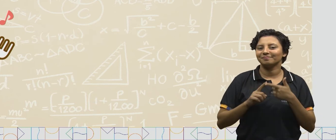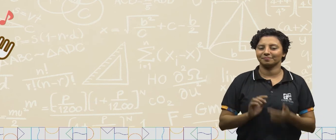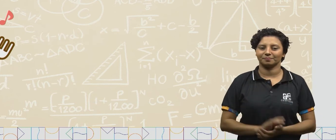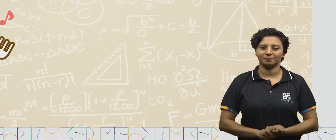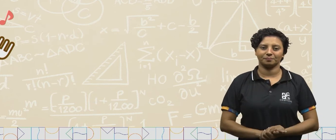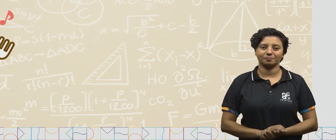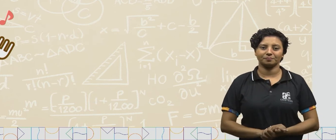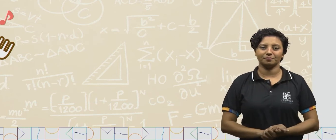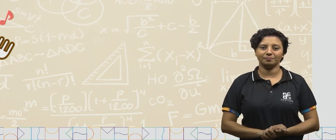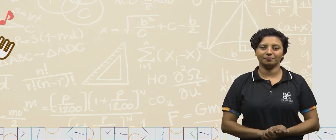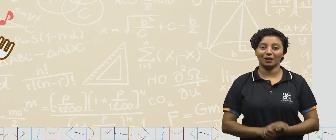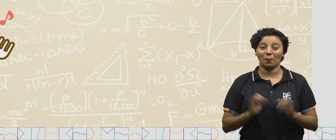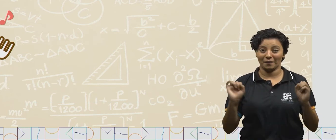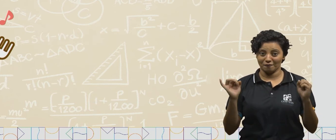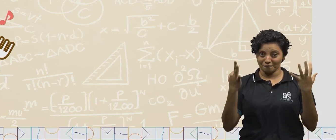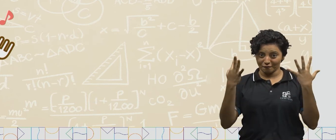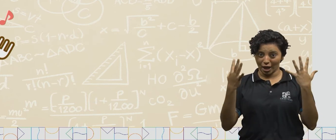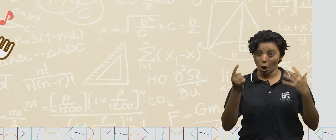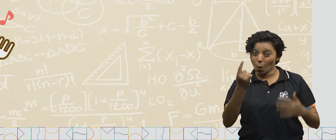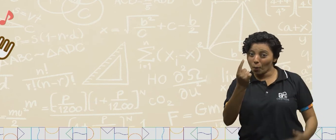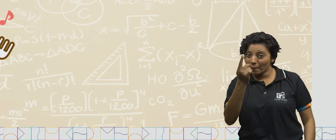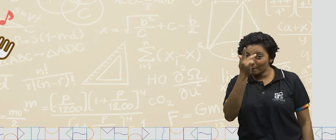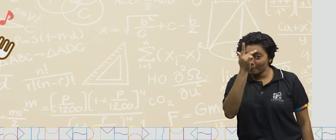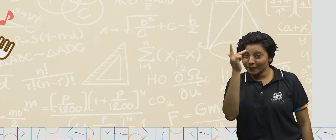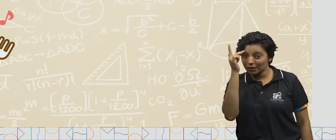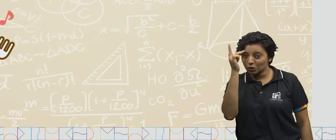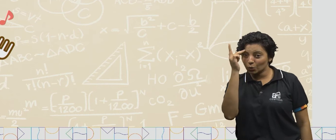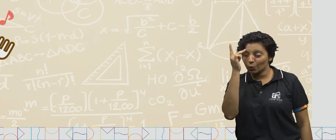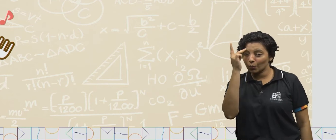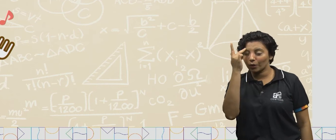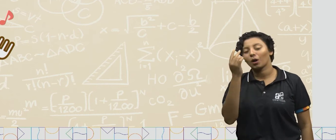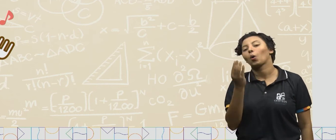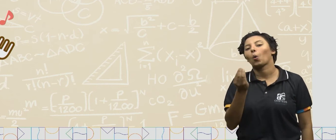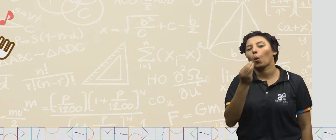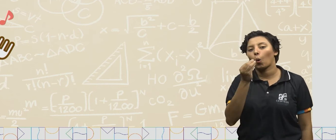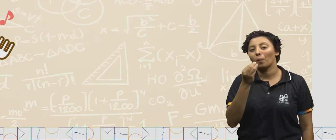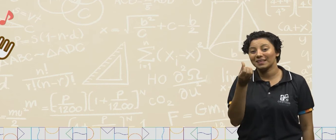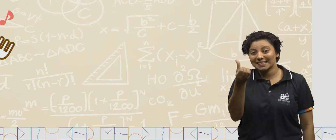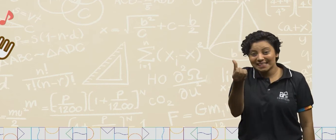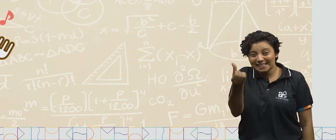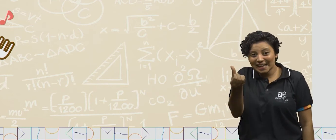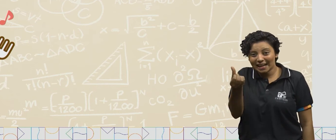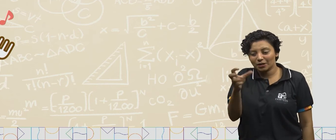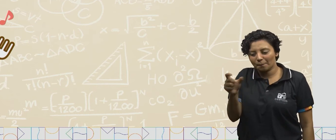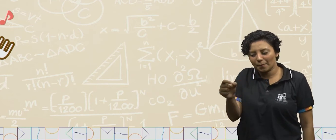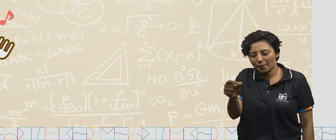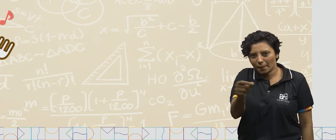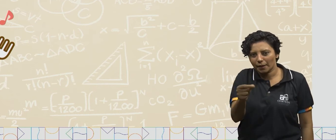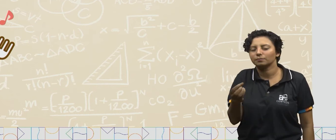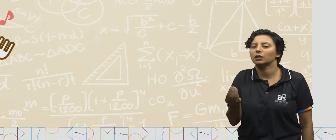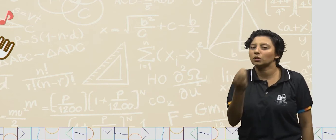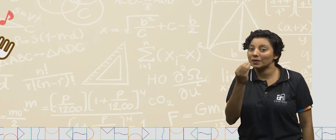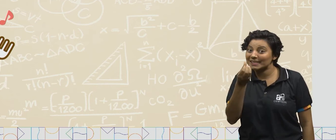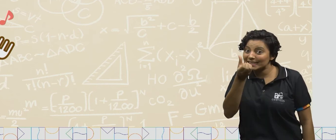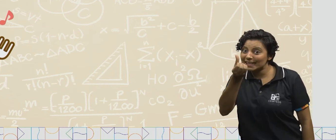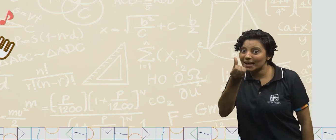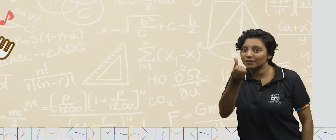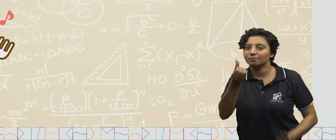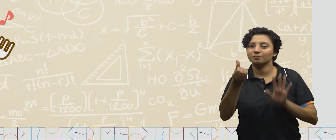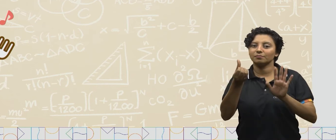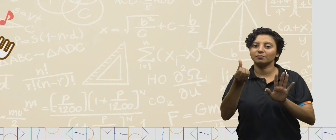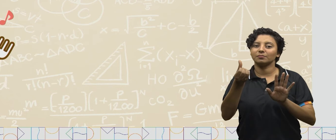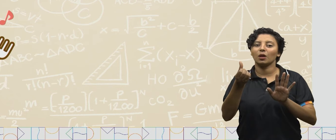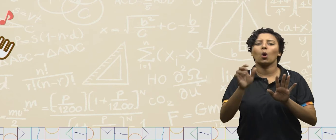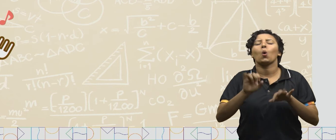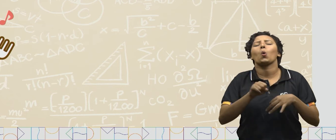uma festa, se uma pessoa come 6 salgadinhos, quantos salgadinhos